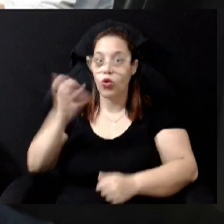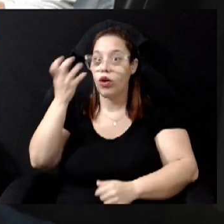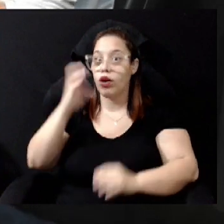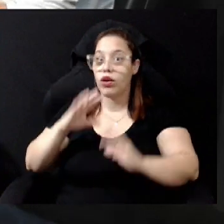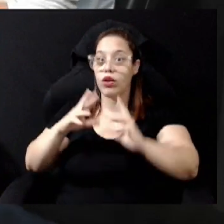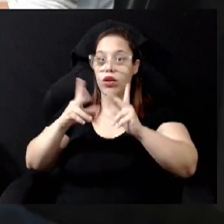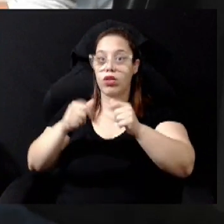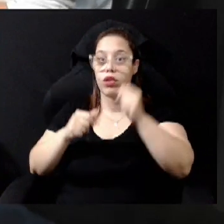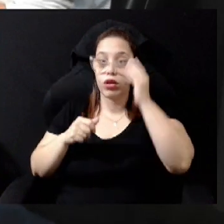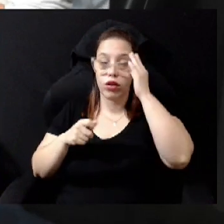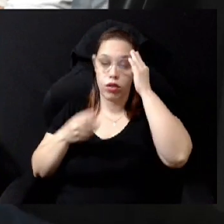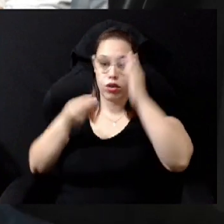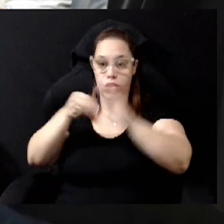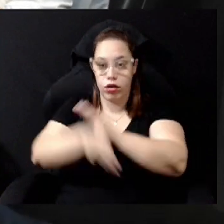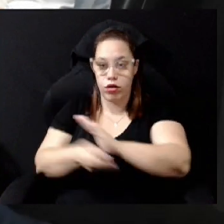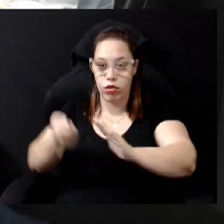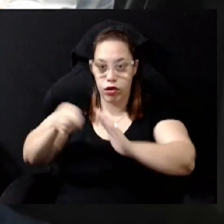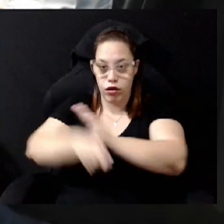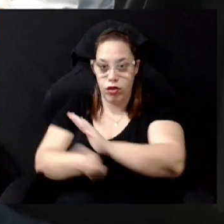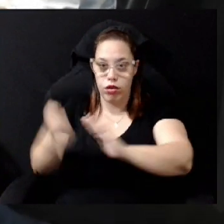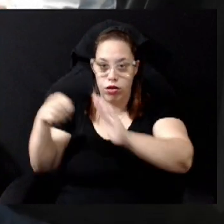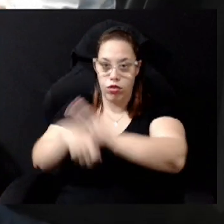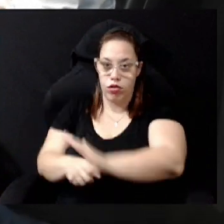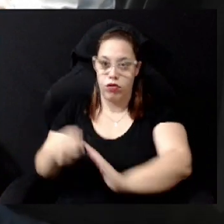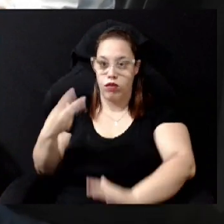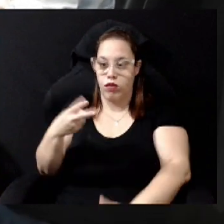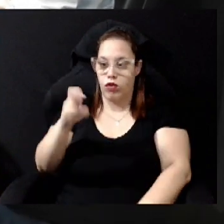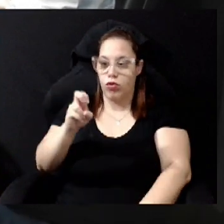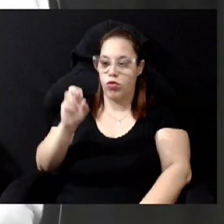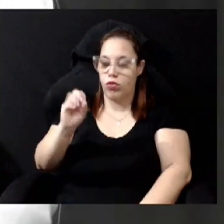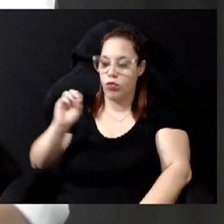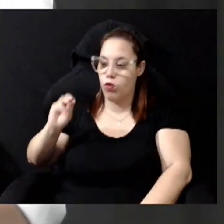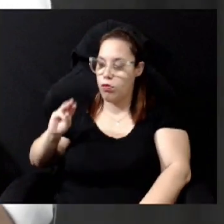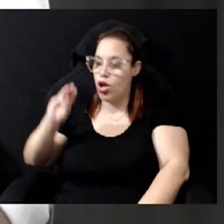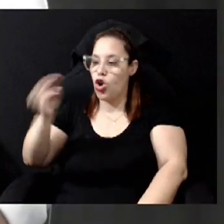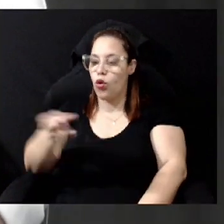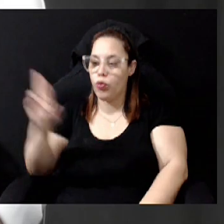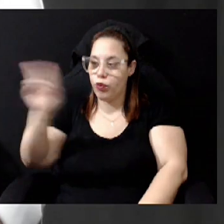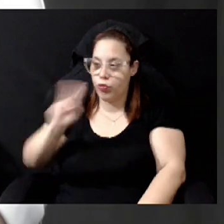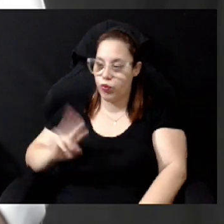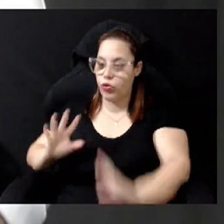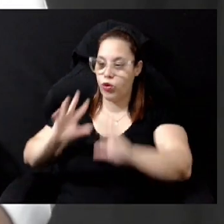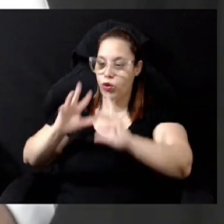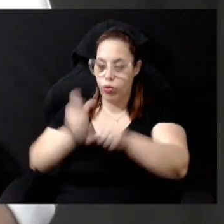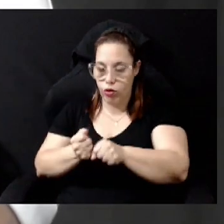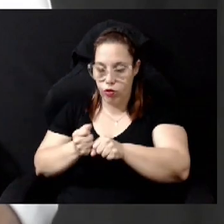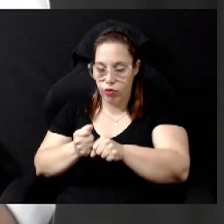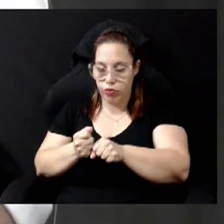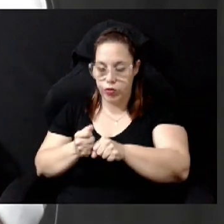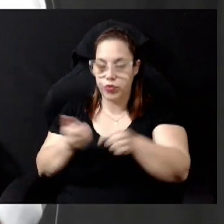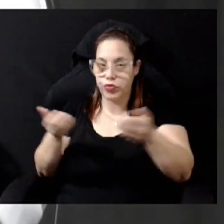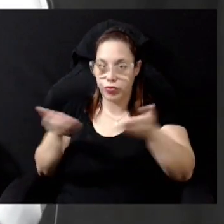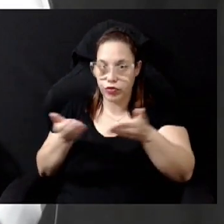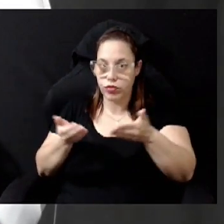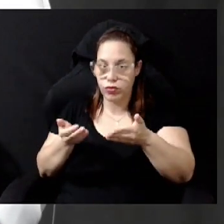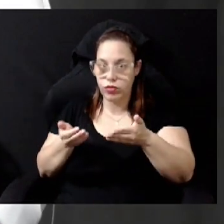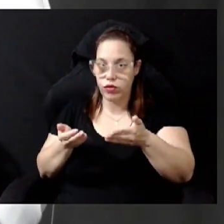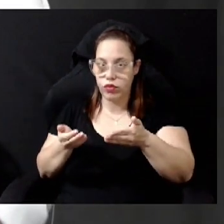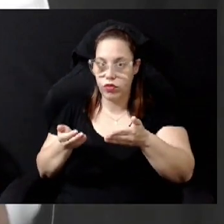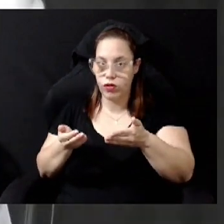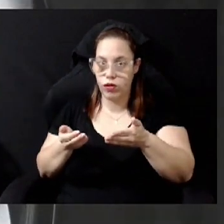investimento de quase 250 milhões de reais. Entendi. No total. Agora, hoje, em se